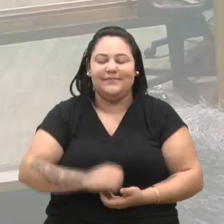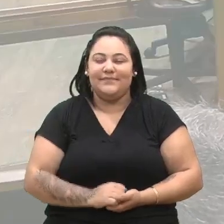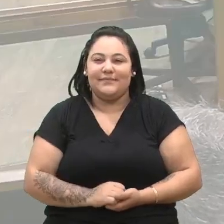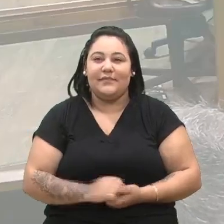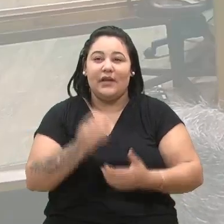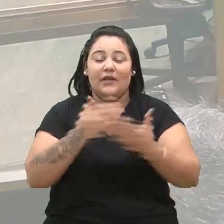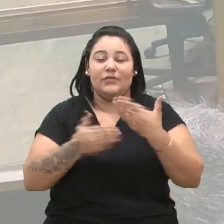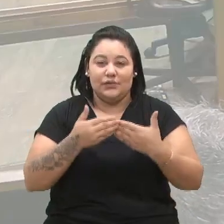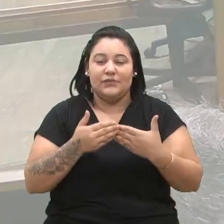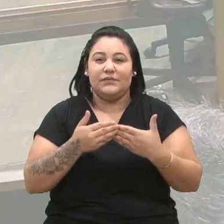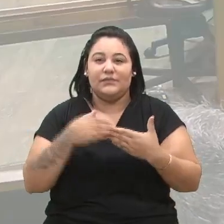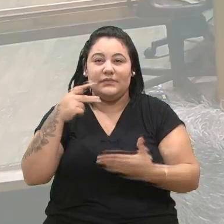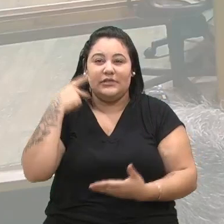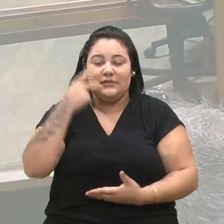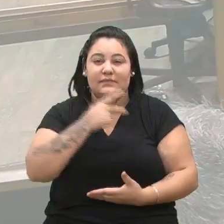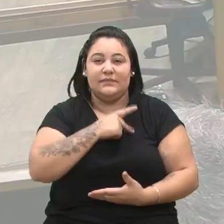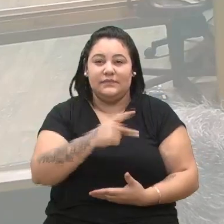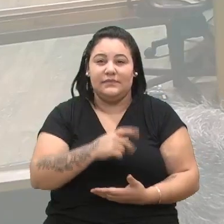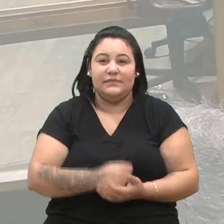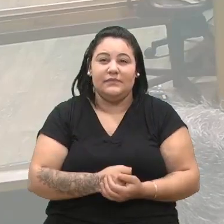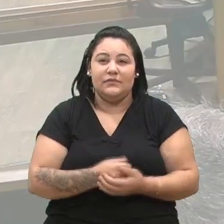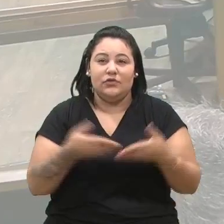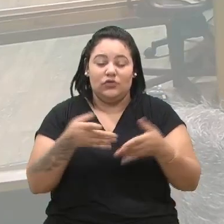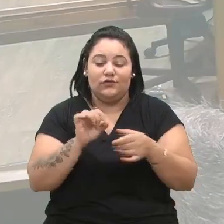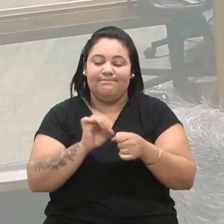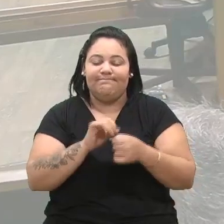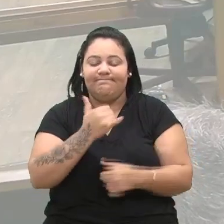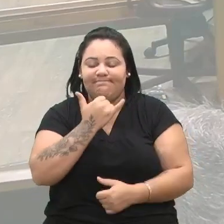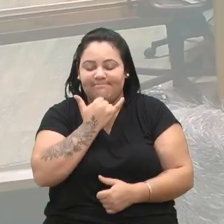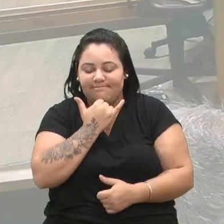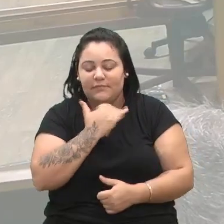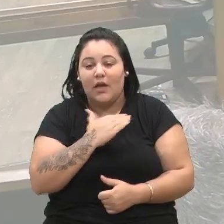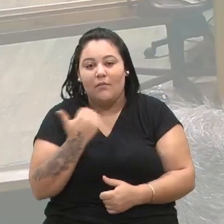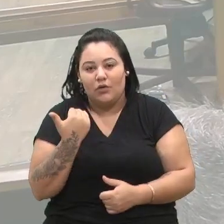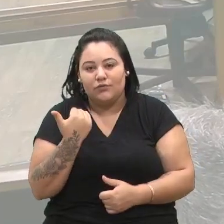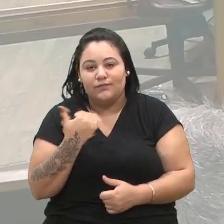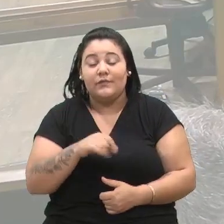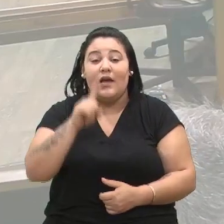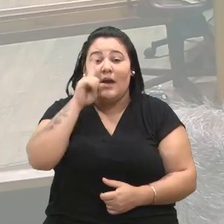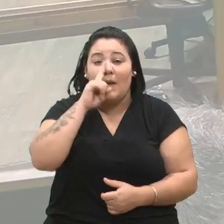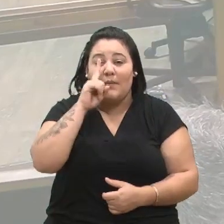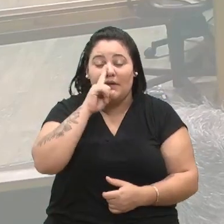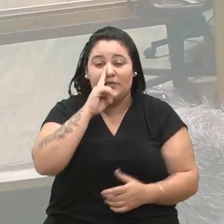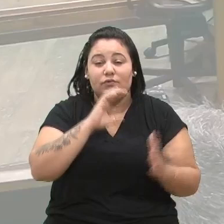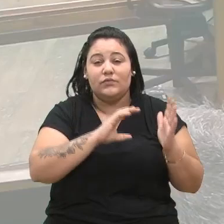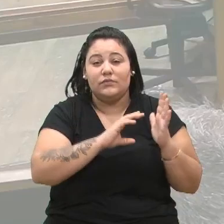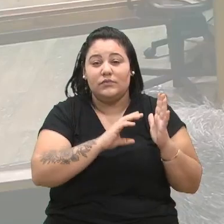vereadores, faço no dia de hoje um voto de pesar à mãe do nosso correligionário do Partido